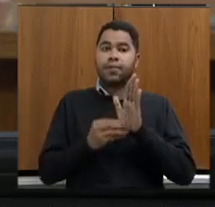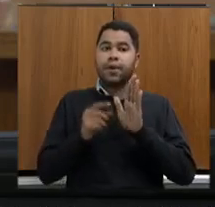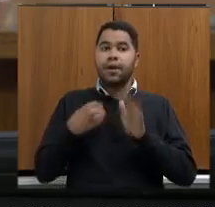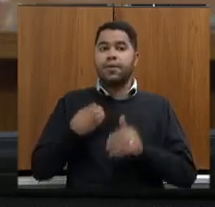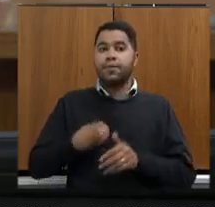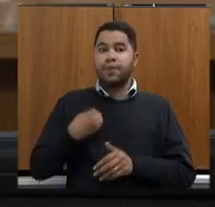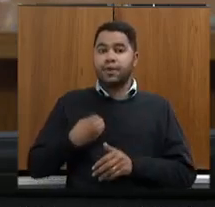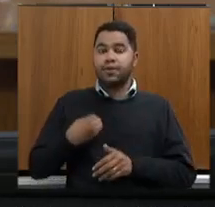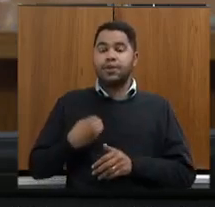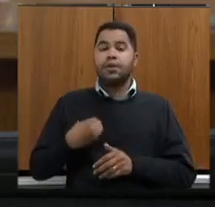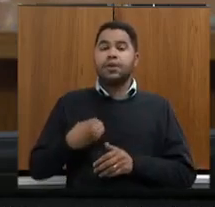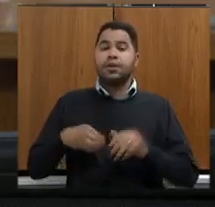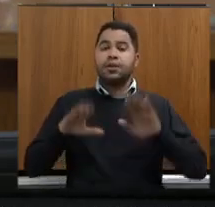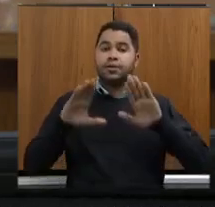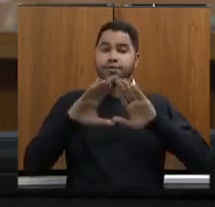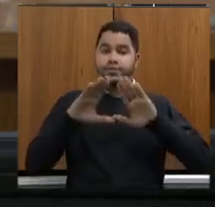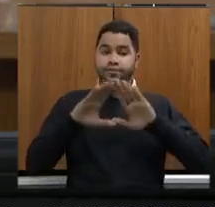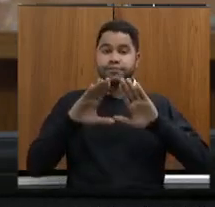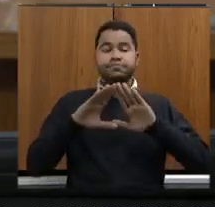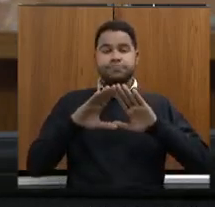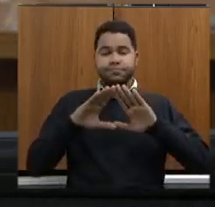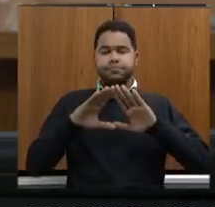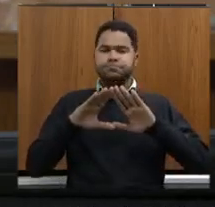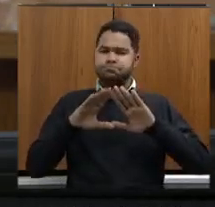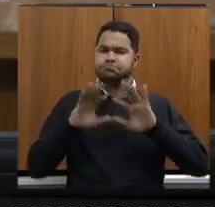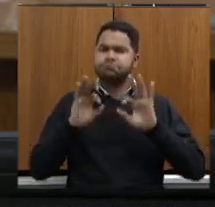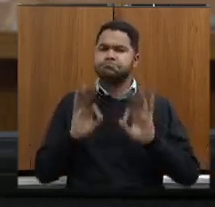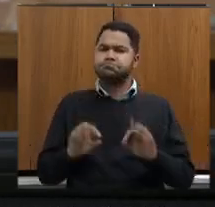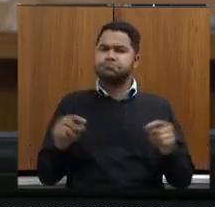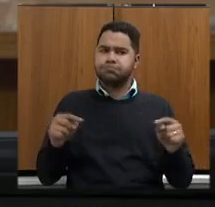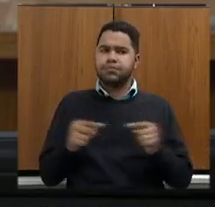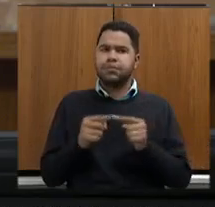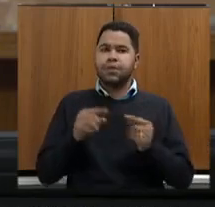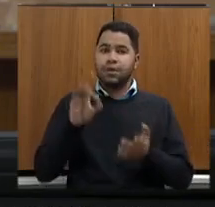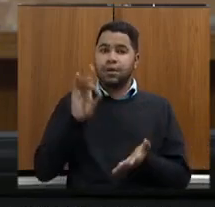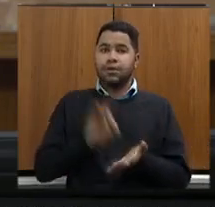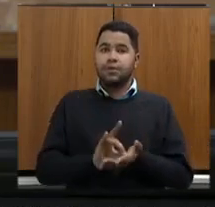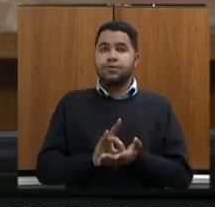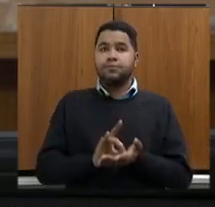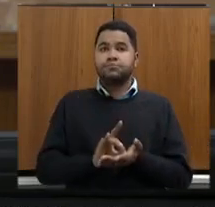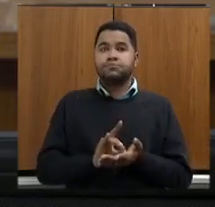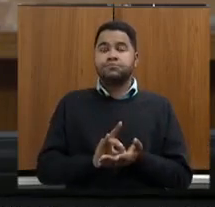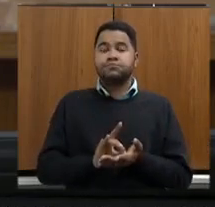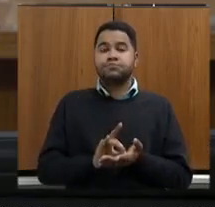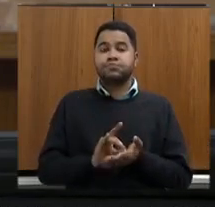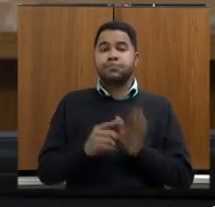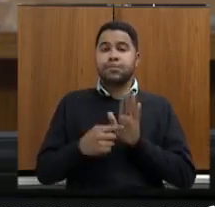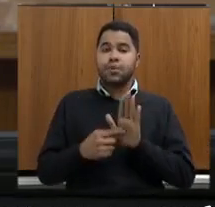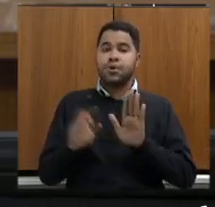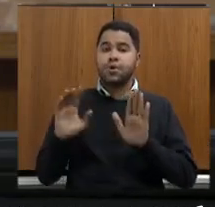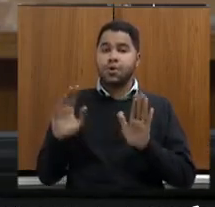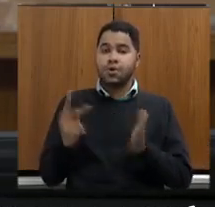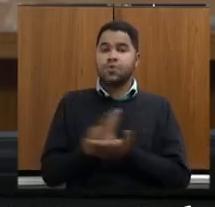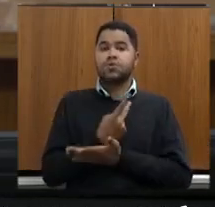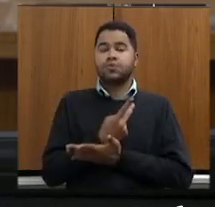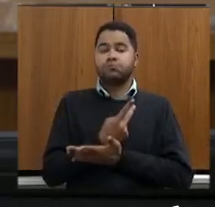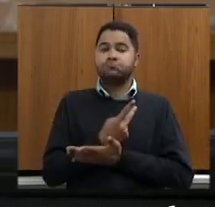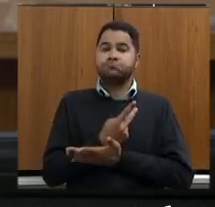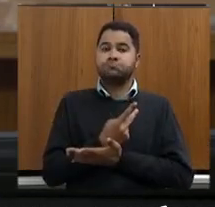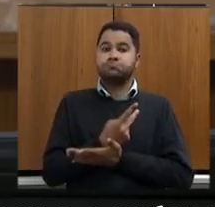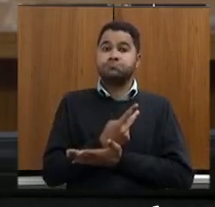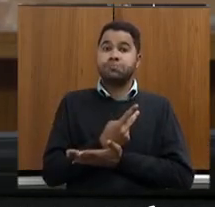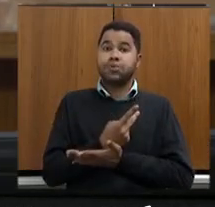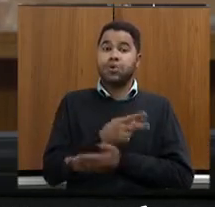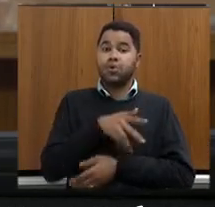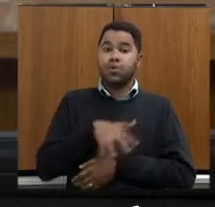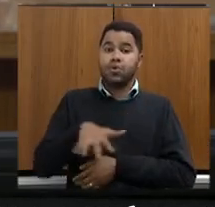uma participação né da Assembleia Legislativa muito justa a última que deve deve acontecer em